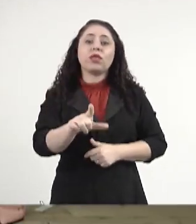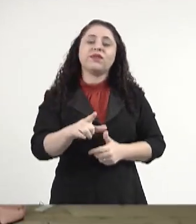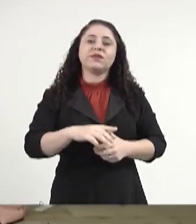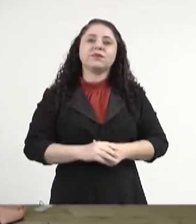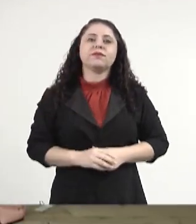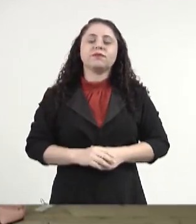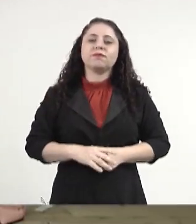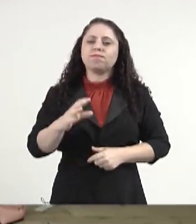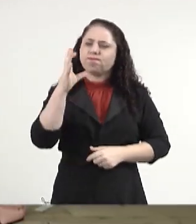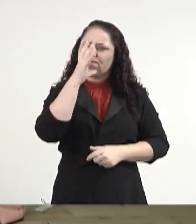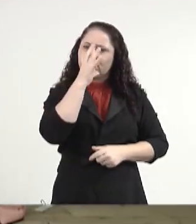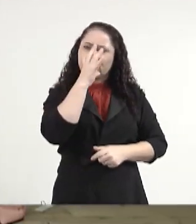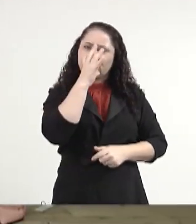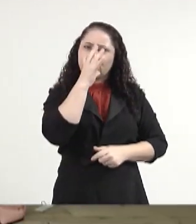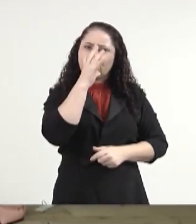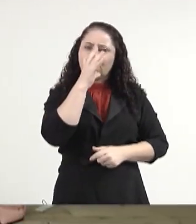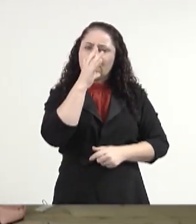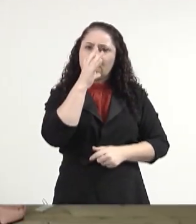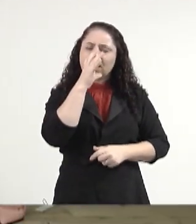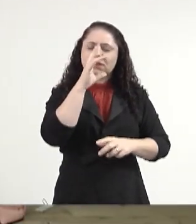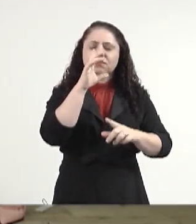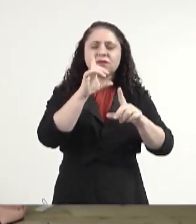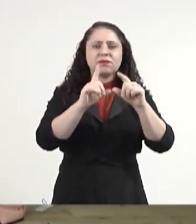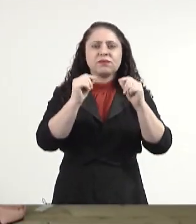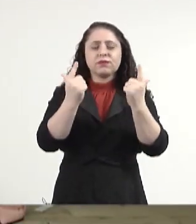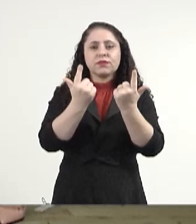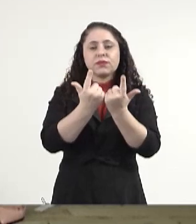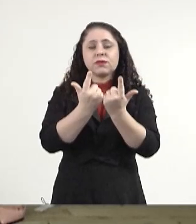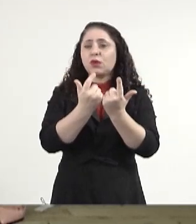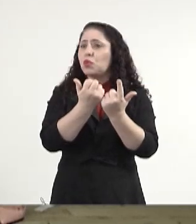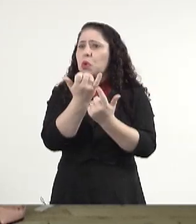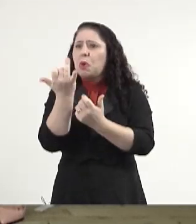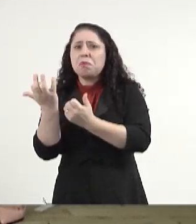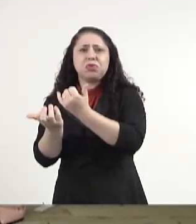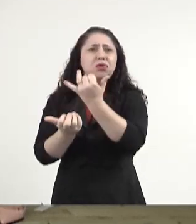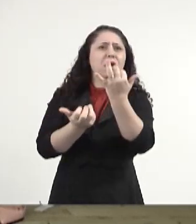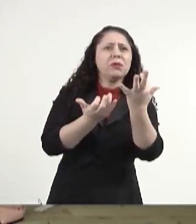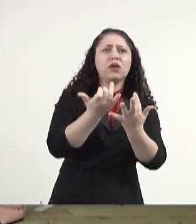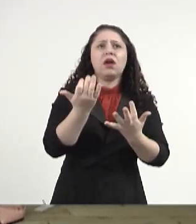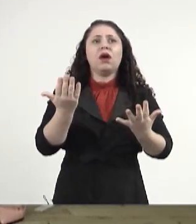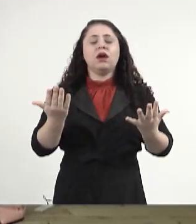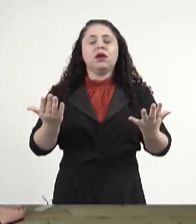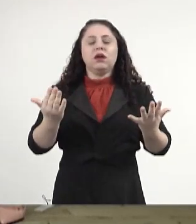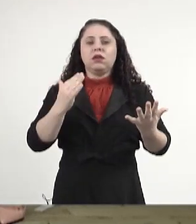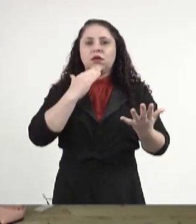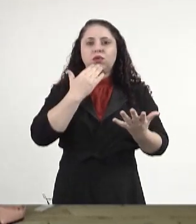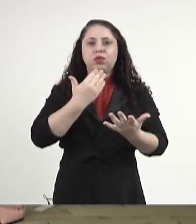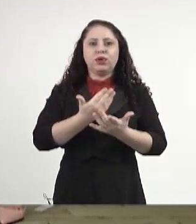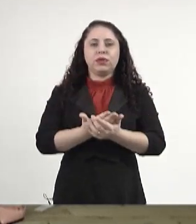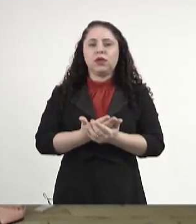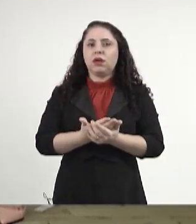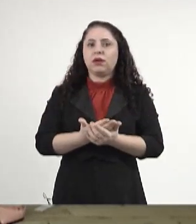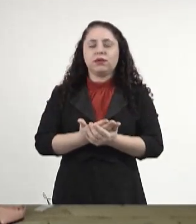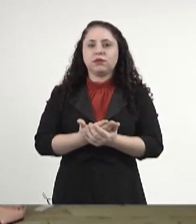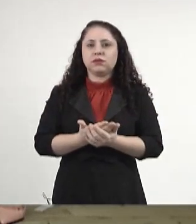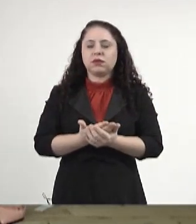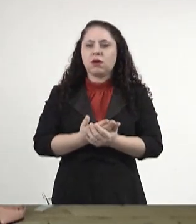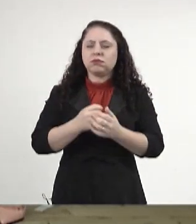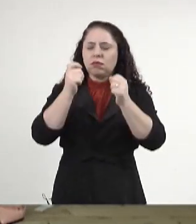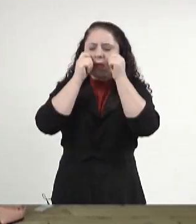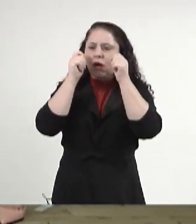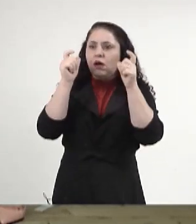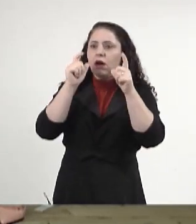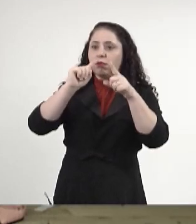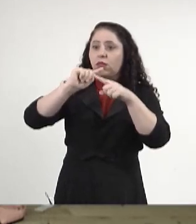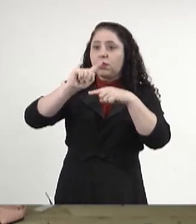vez. A gente acompanhando ali na redação da TV Alem, a senhora foi trazendo números atrás de números e sim uma situação que não me saltava aos olhos,